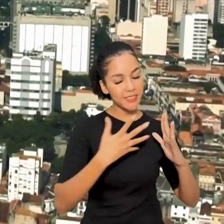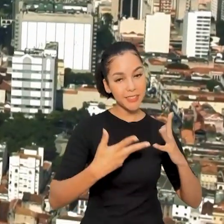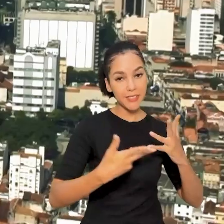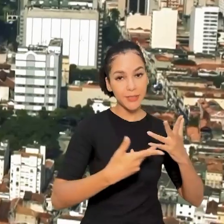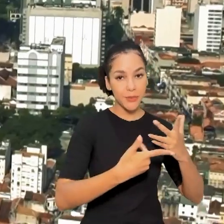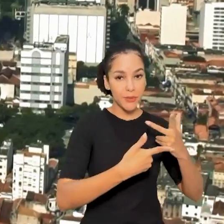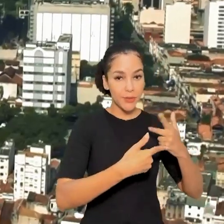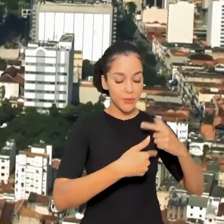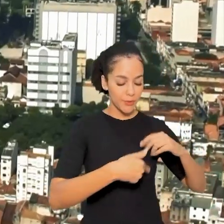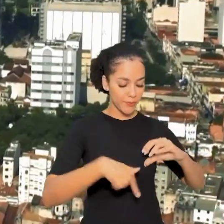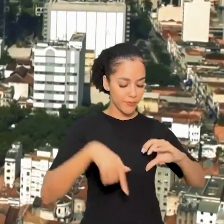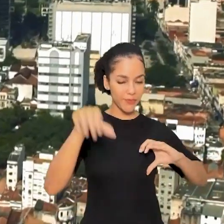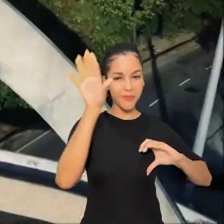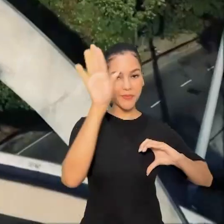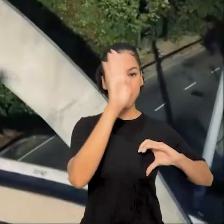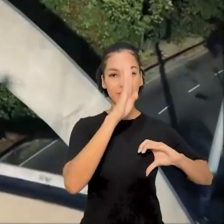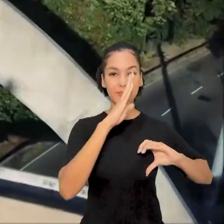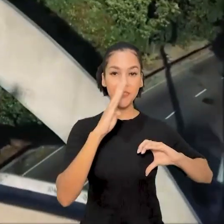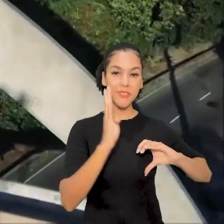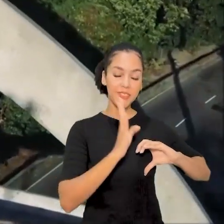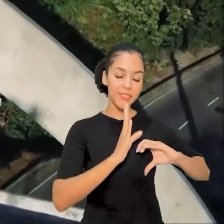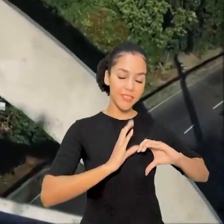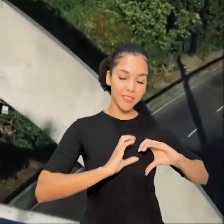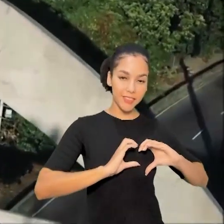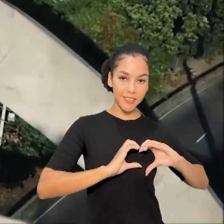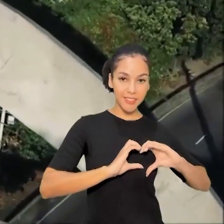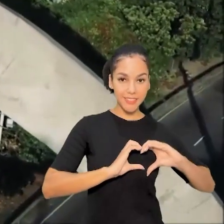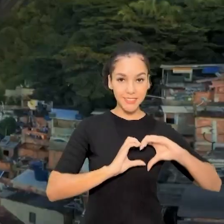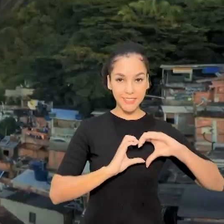maravilhosa coração do meu